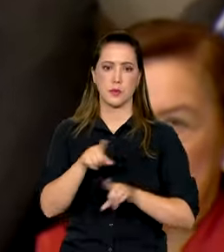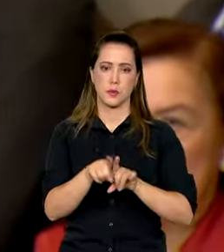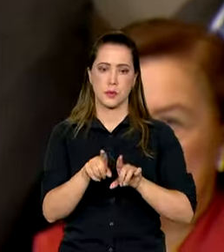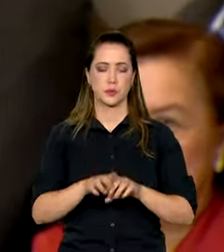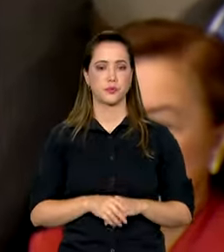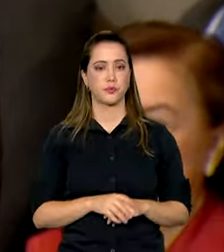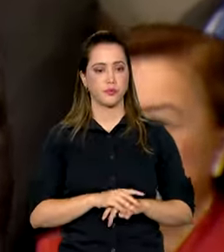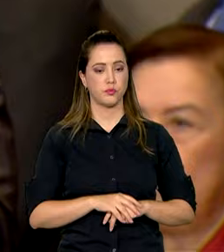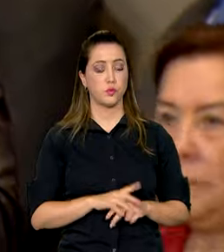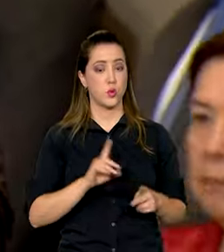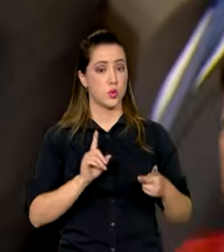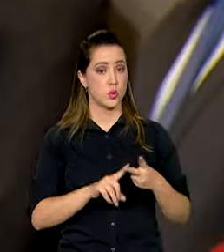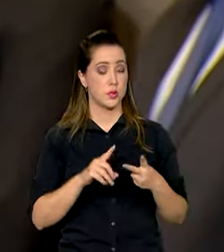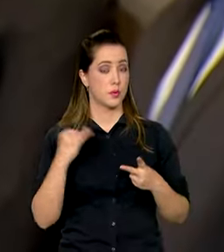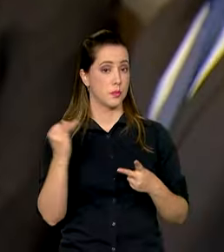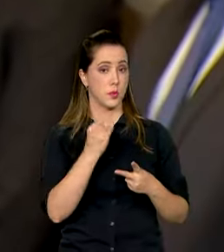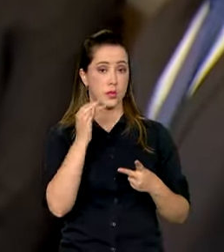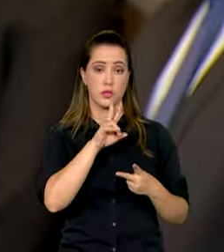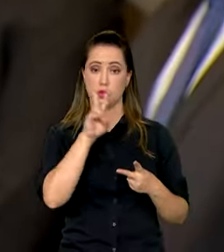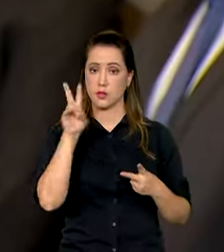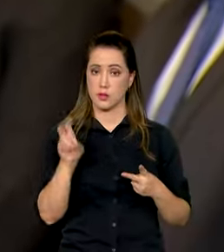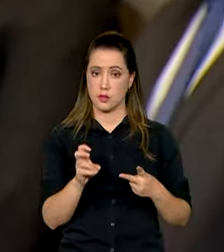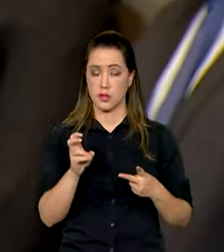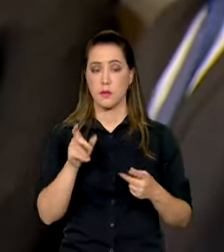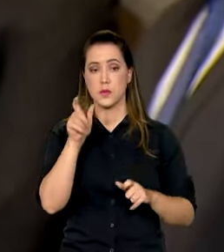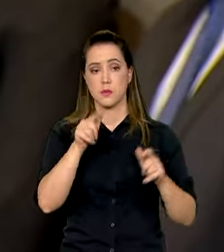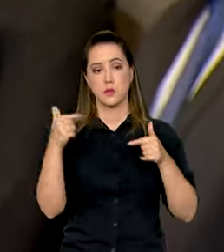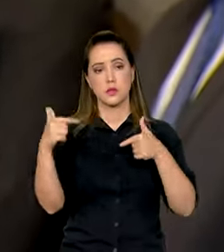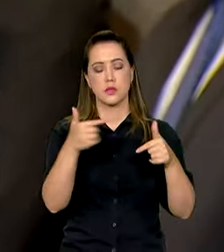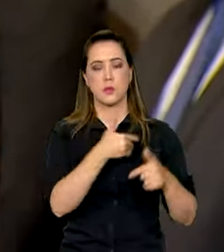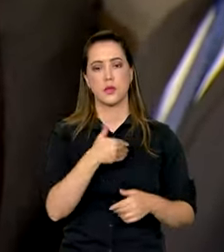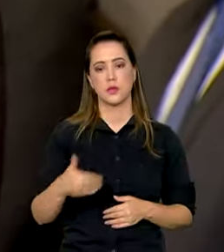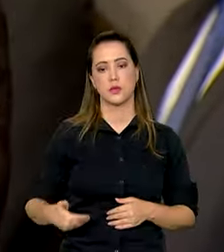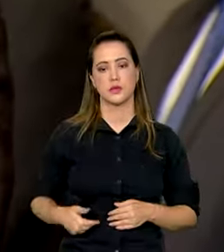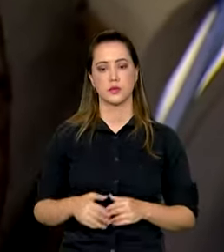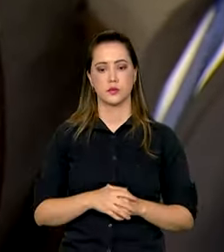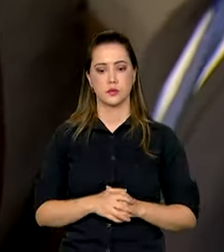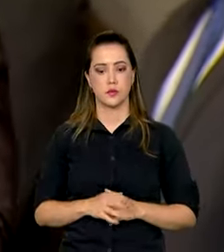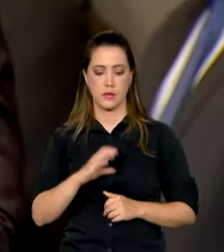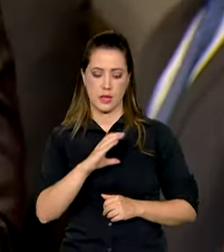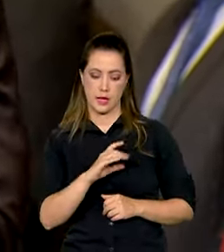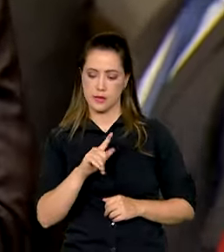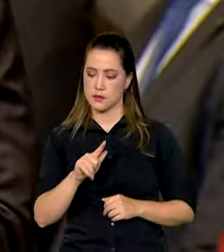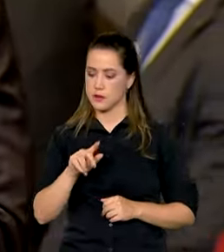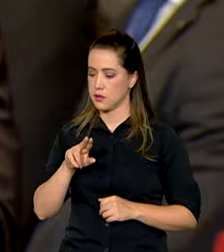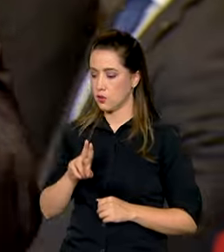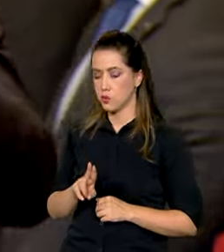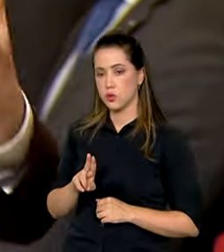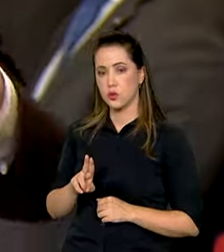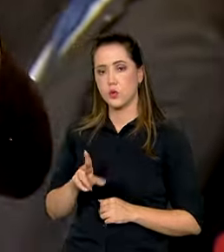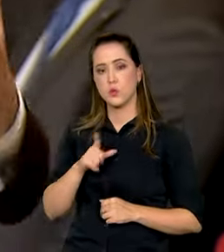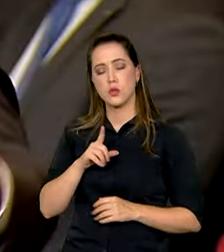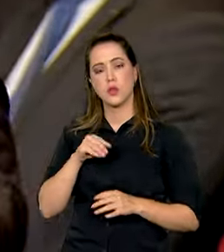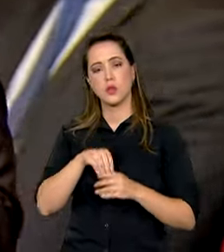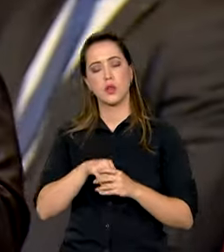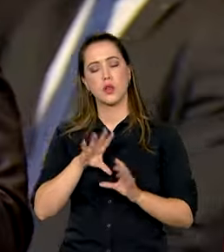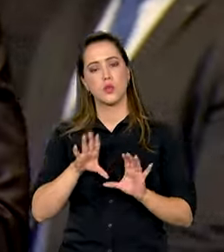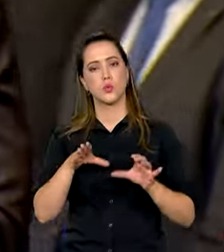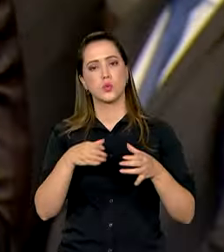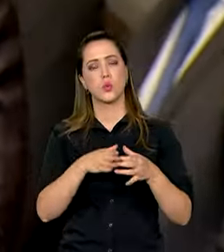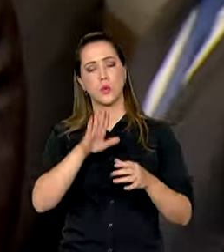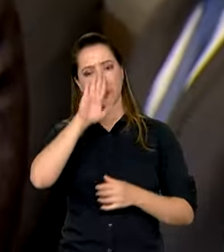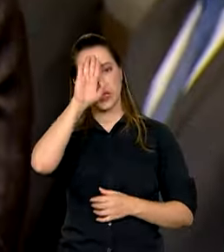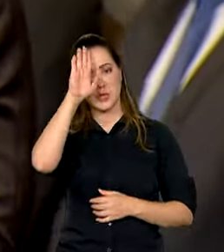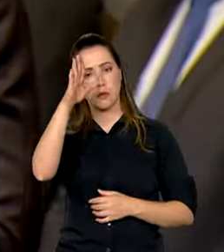segundo item importante diz respeito aos servidores públicos. A CGU ela é o órgão central do sistema